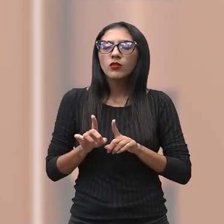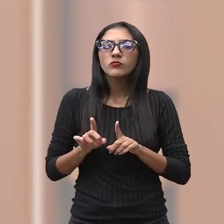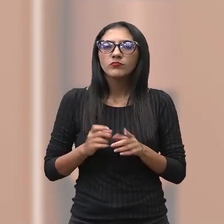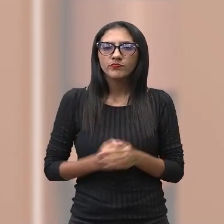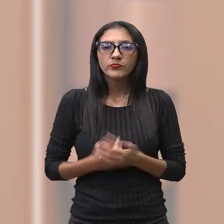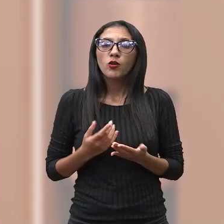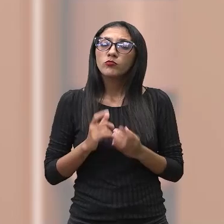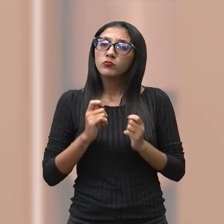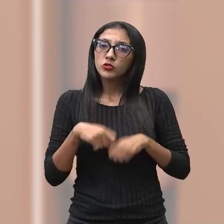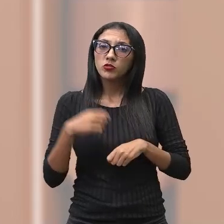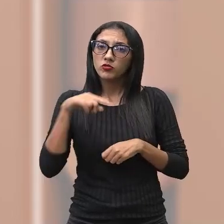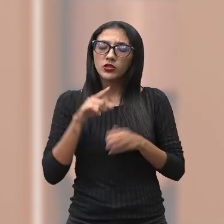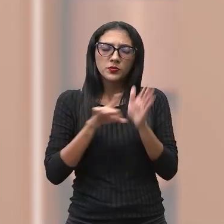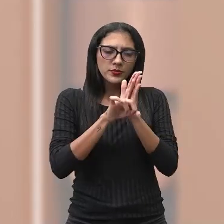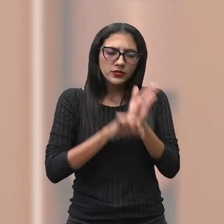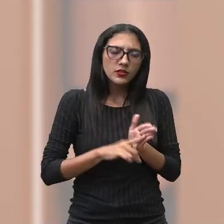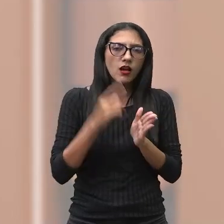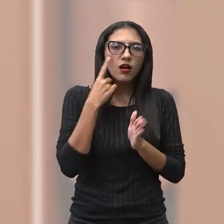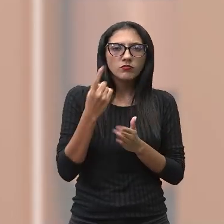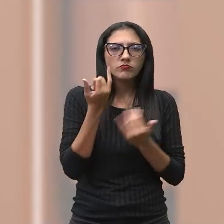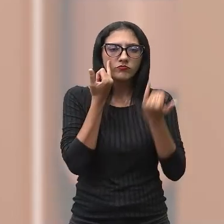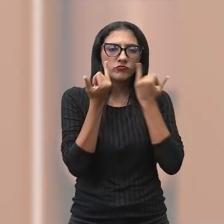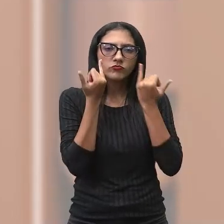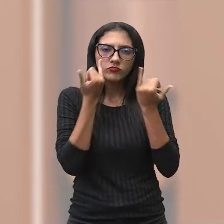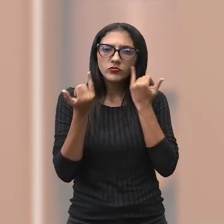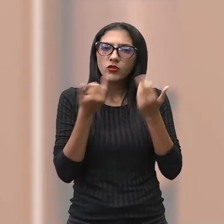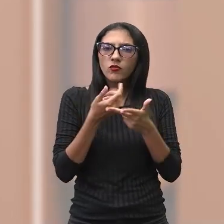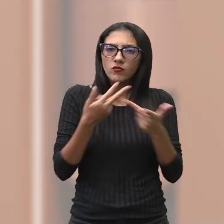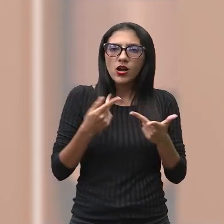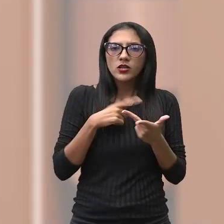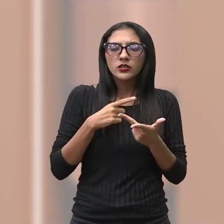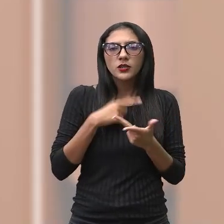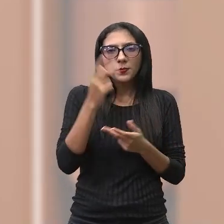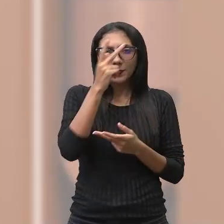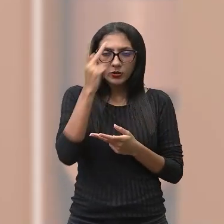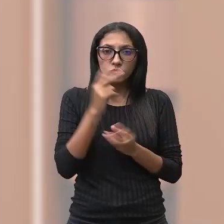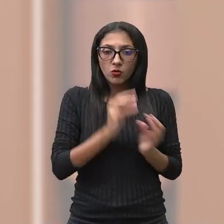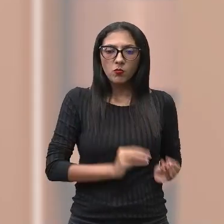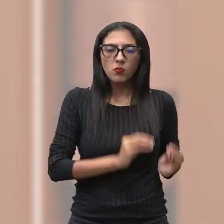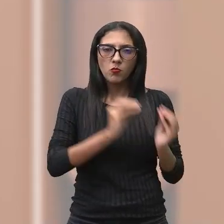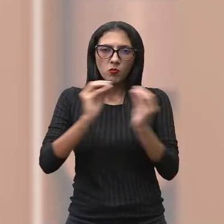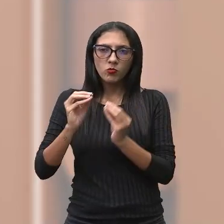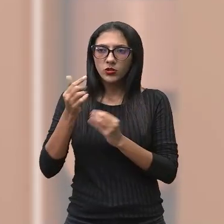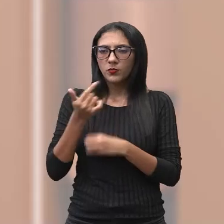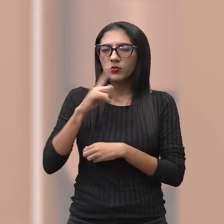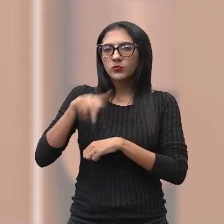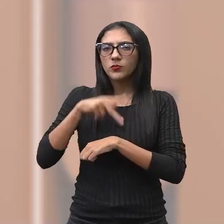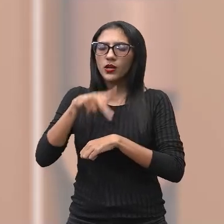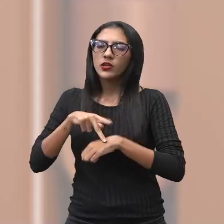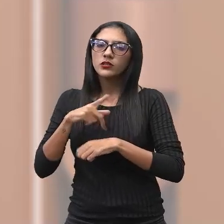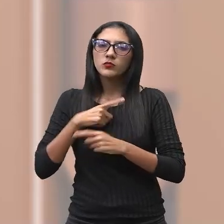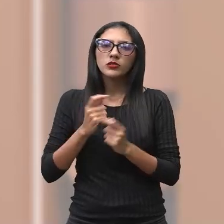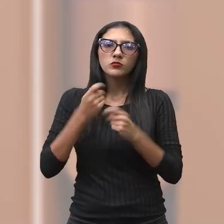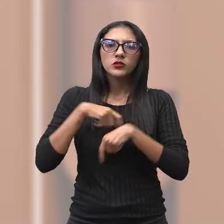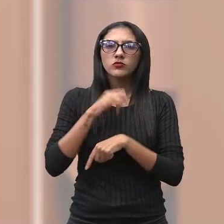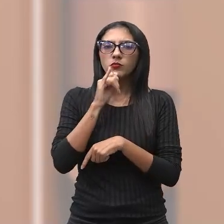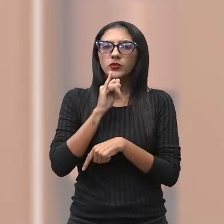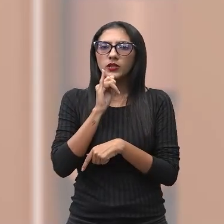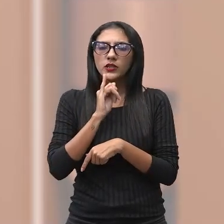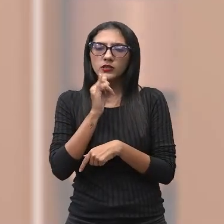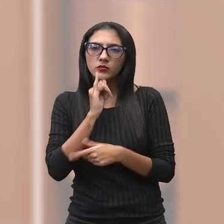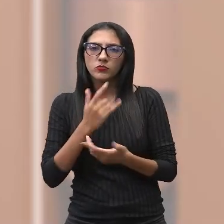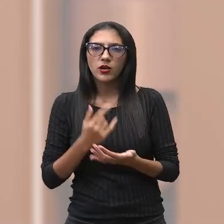na internet, você vai ver que há pessoas que se mudam de país para fazer determinados